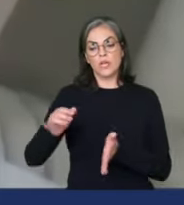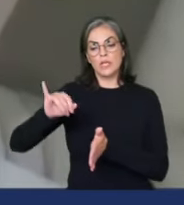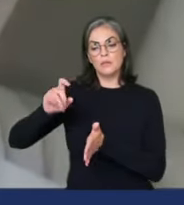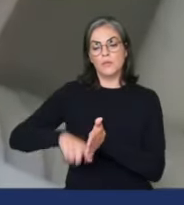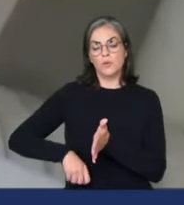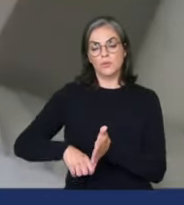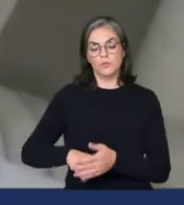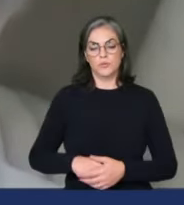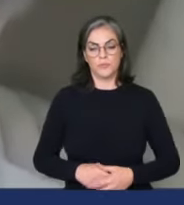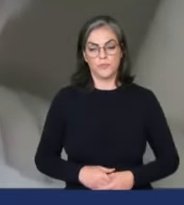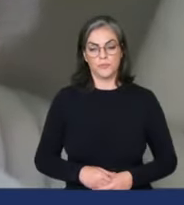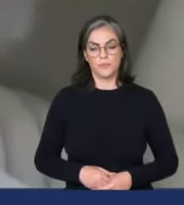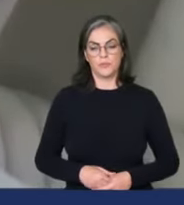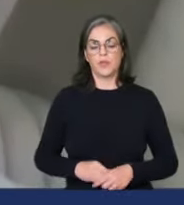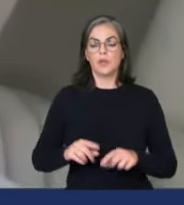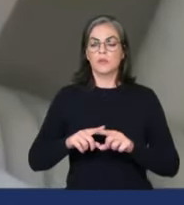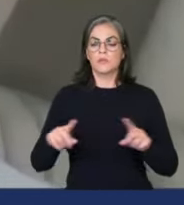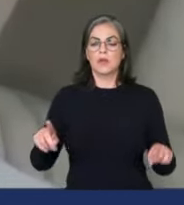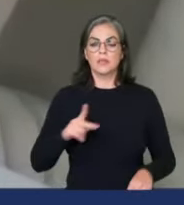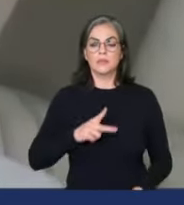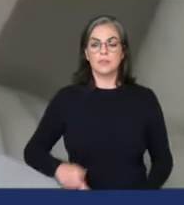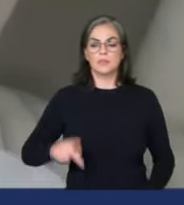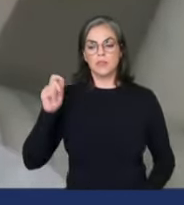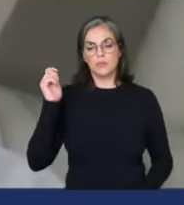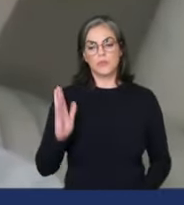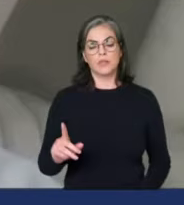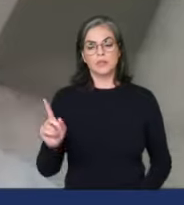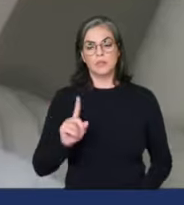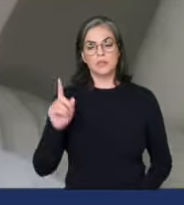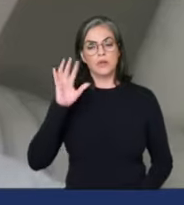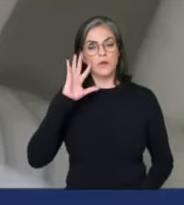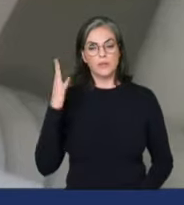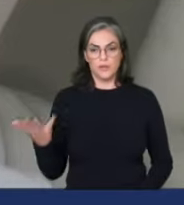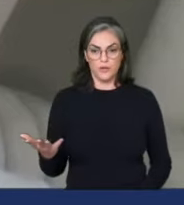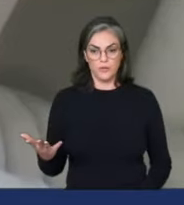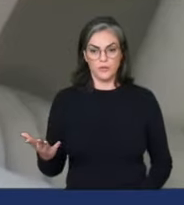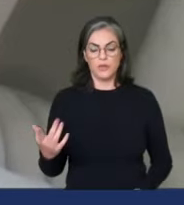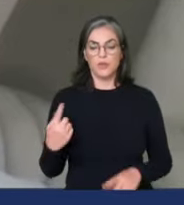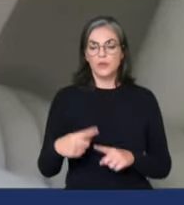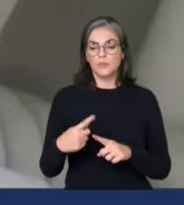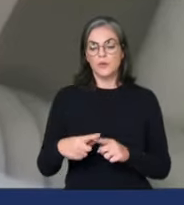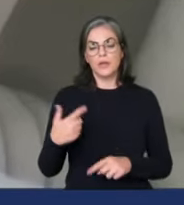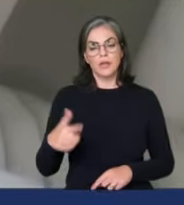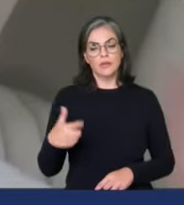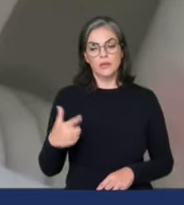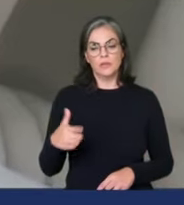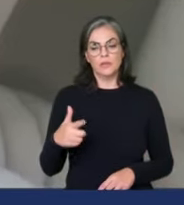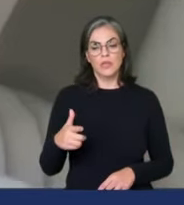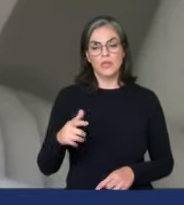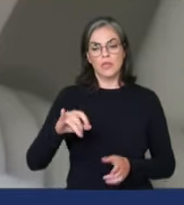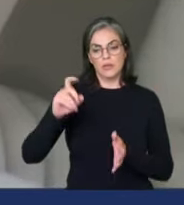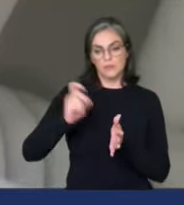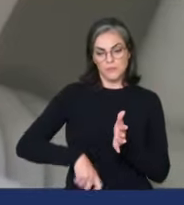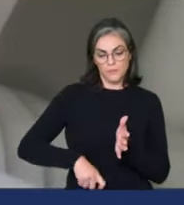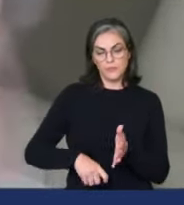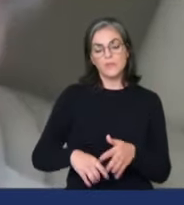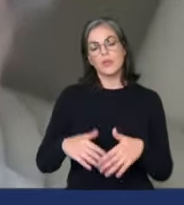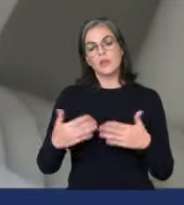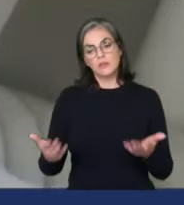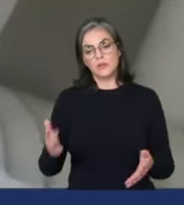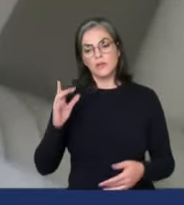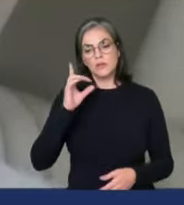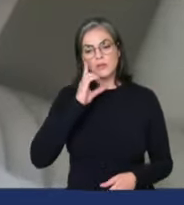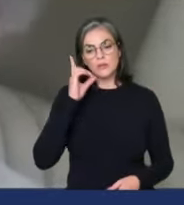da República não resolve o problema por não tributar a exportação do petróleo bruto, o deputado federal André